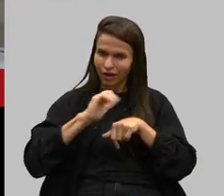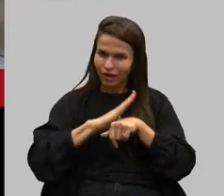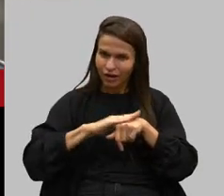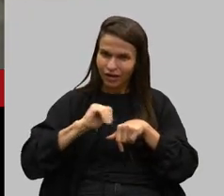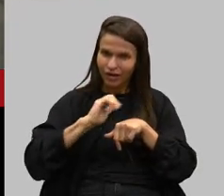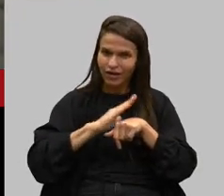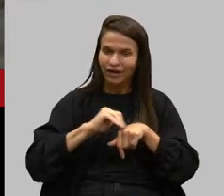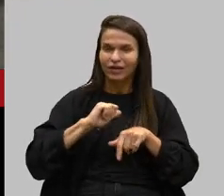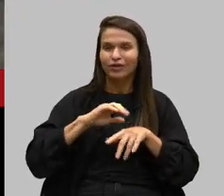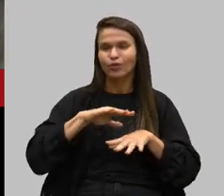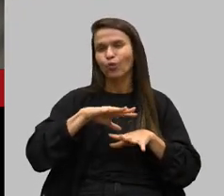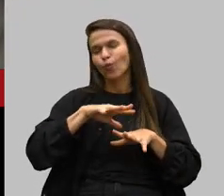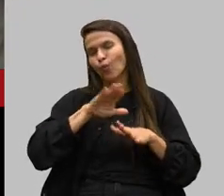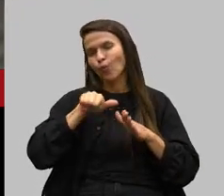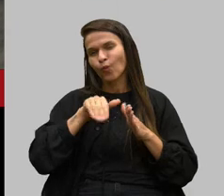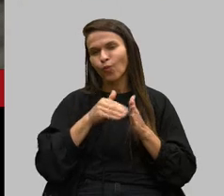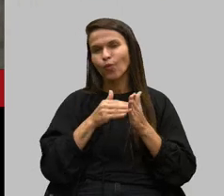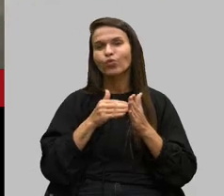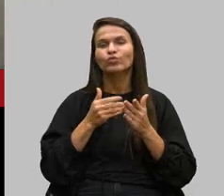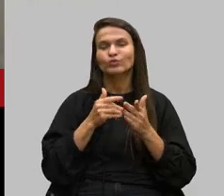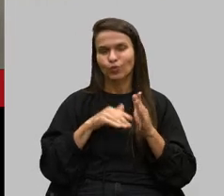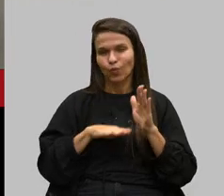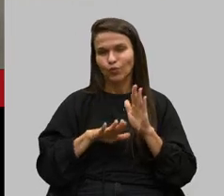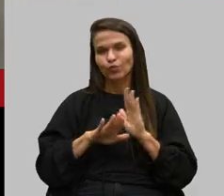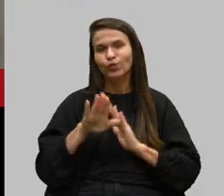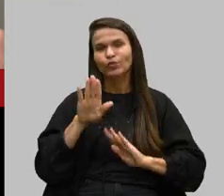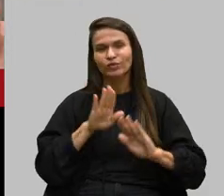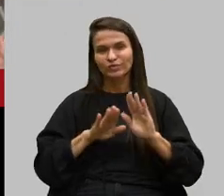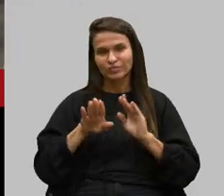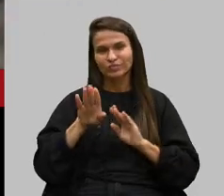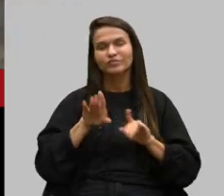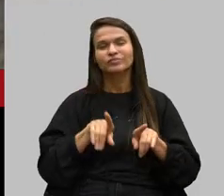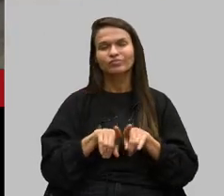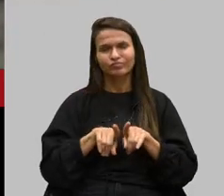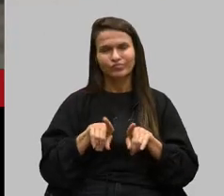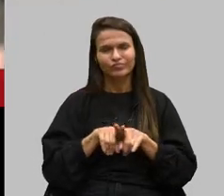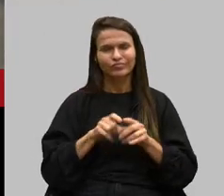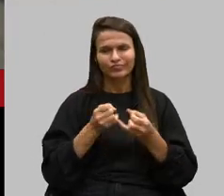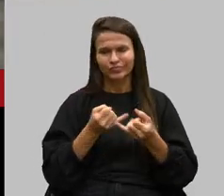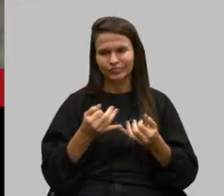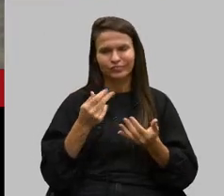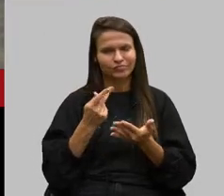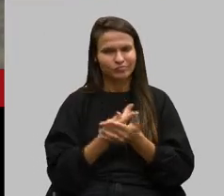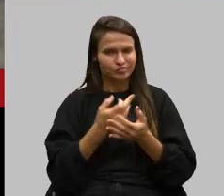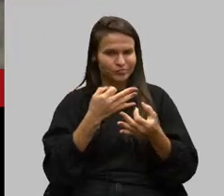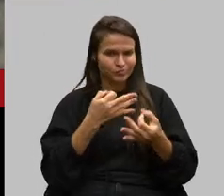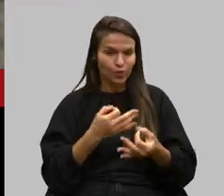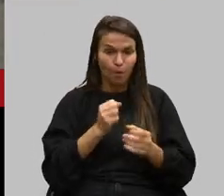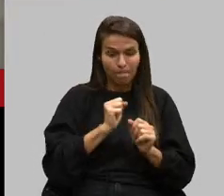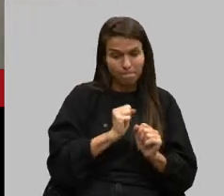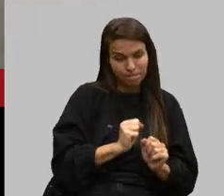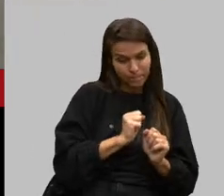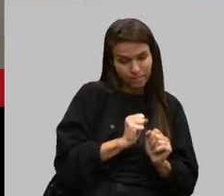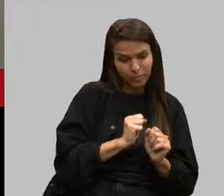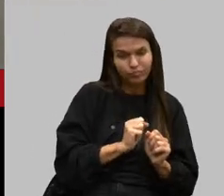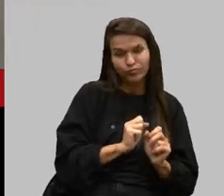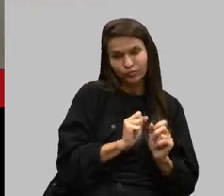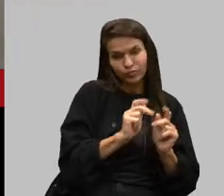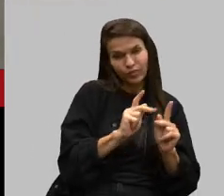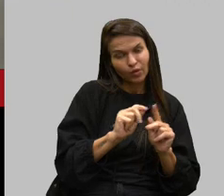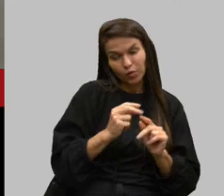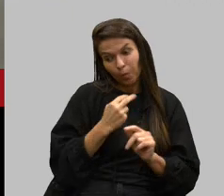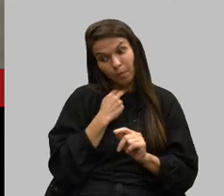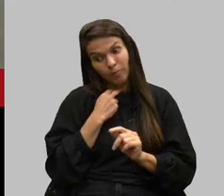toda cuidado e coisas caminham o que pode pode o que não pode não pode também